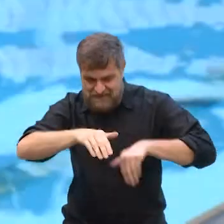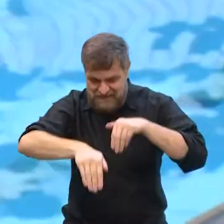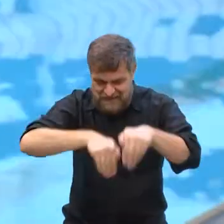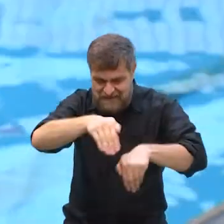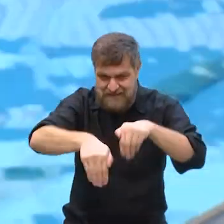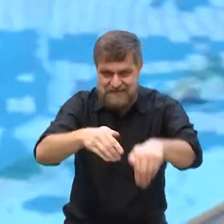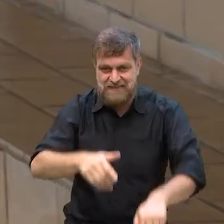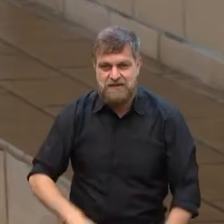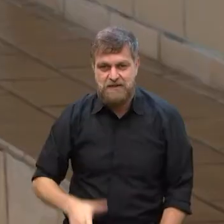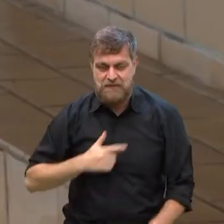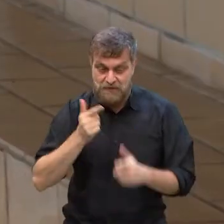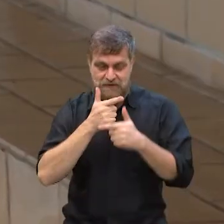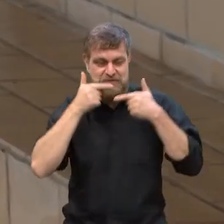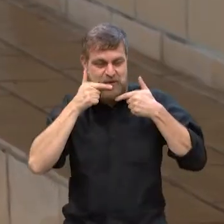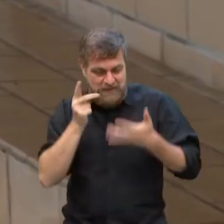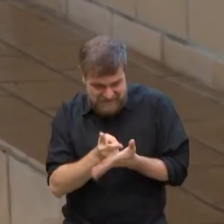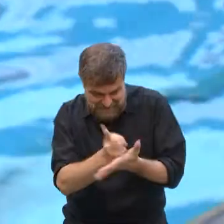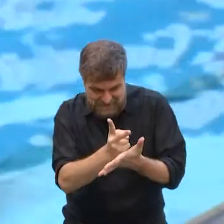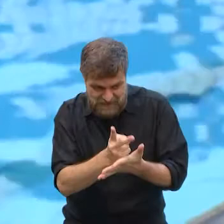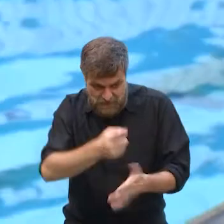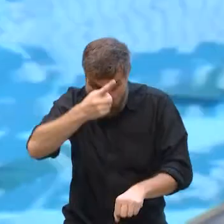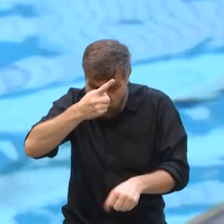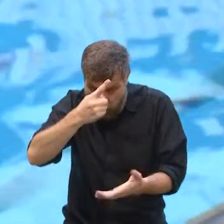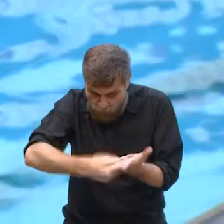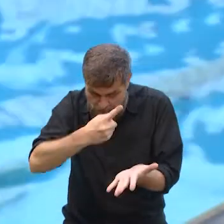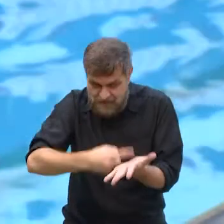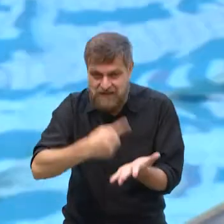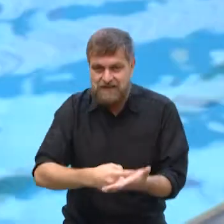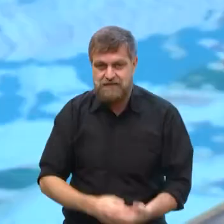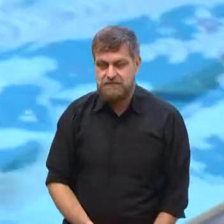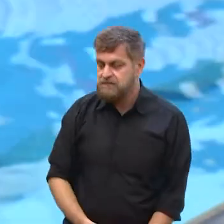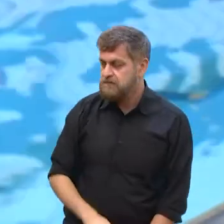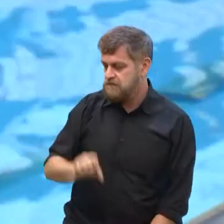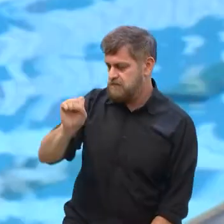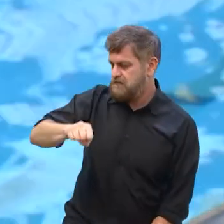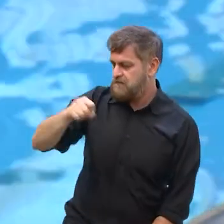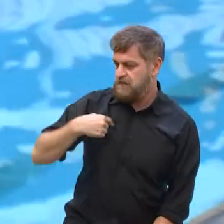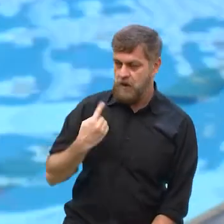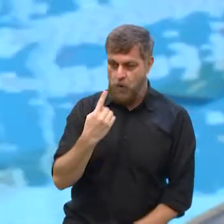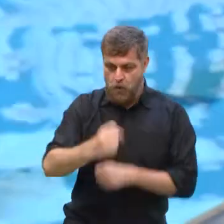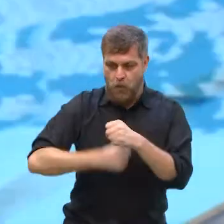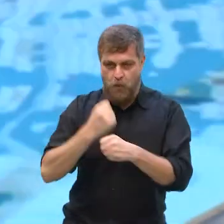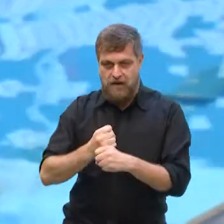com certeza com esse sorriso no rosto. Combinado? Fechou, daqui 1 ano a gente